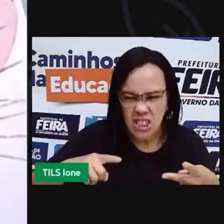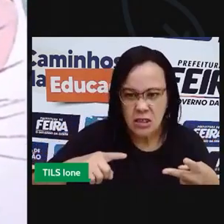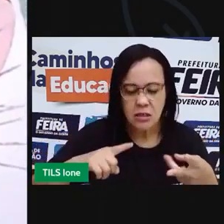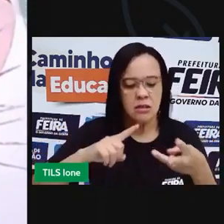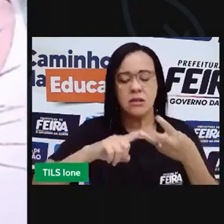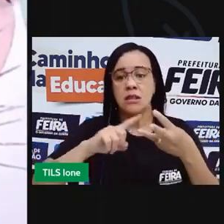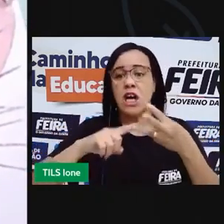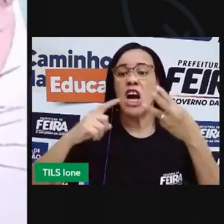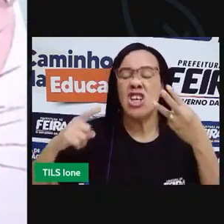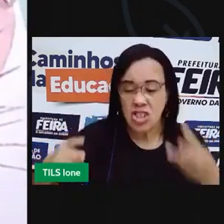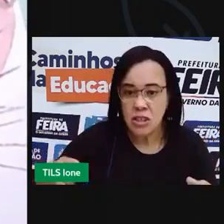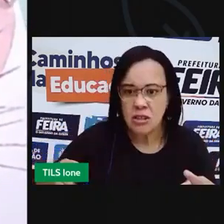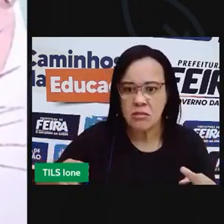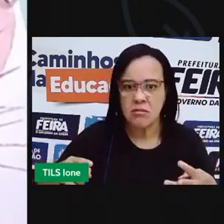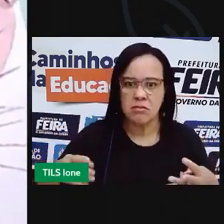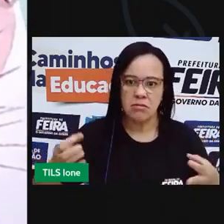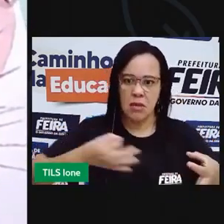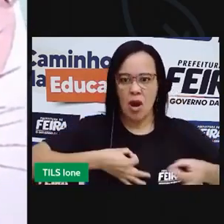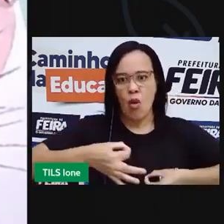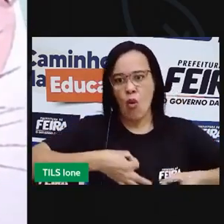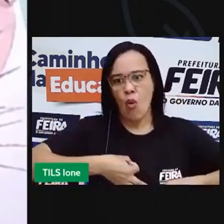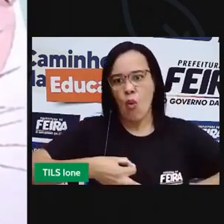1, 2, 3 espirros.